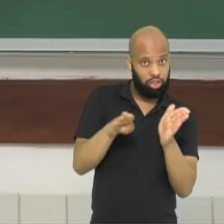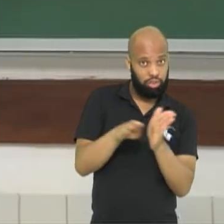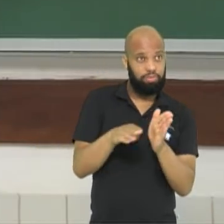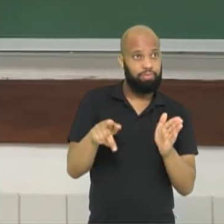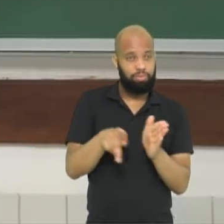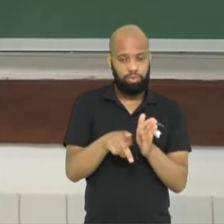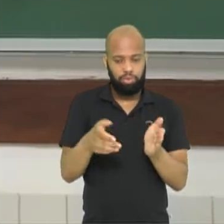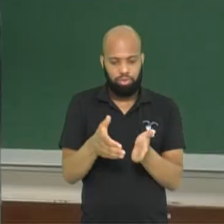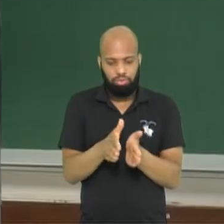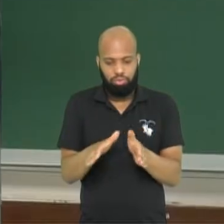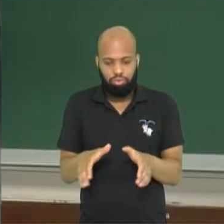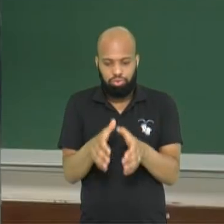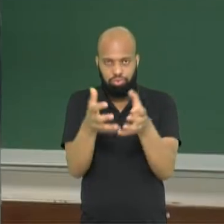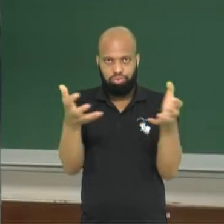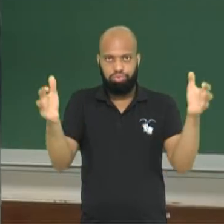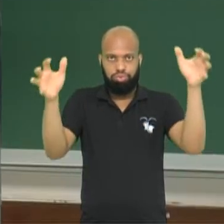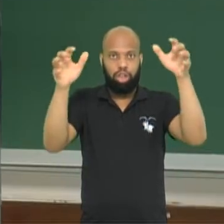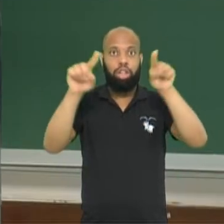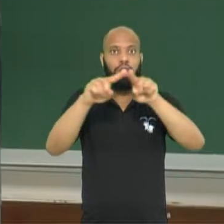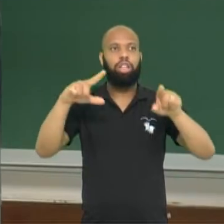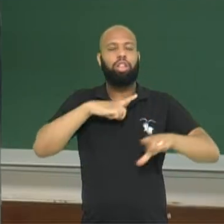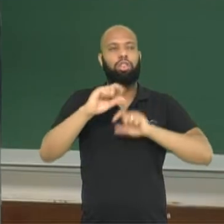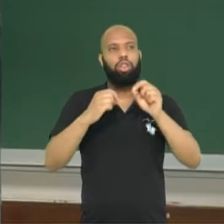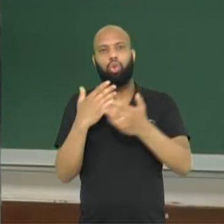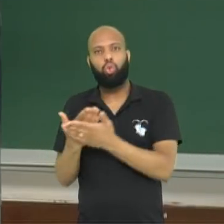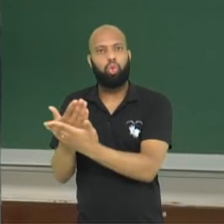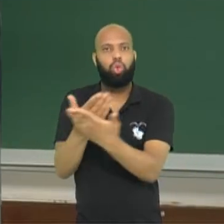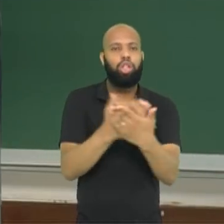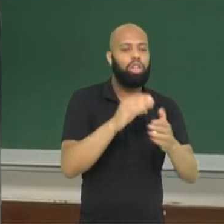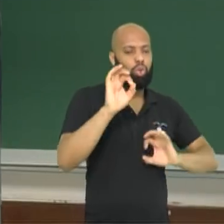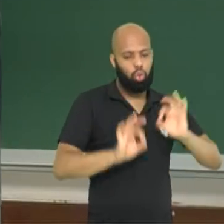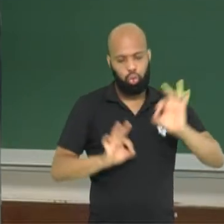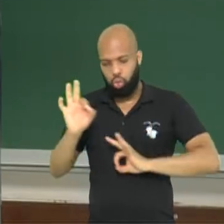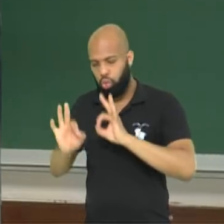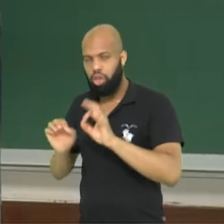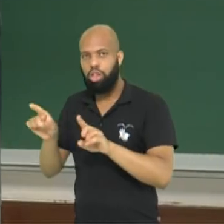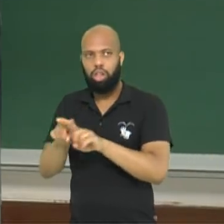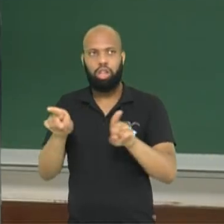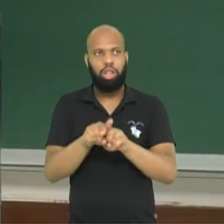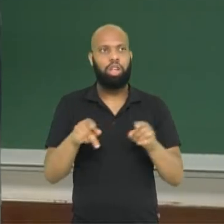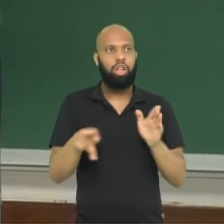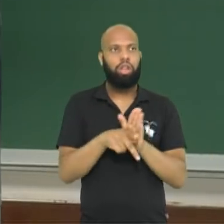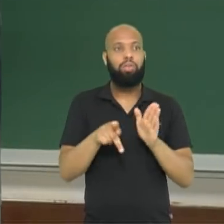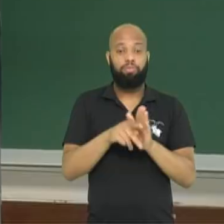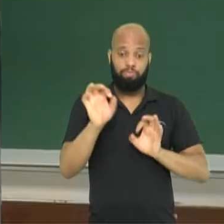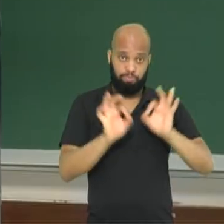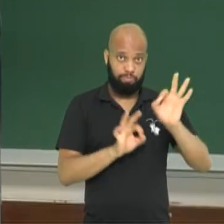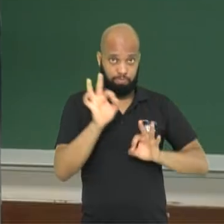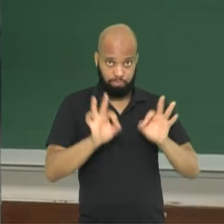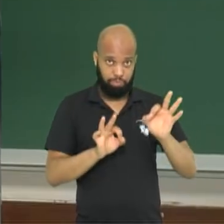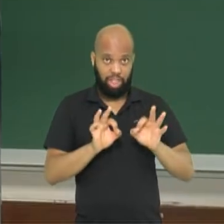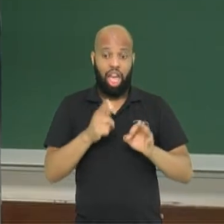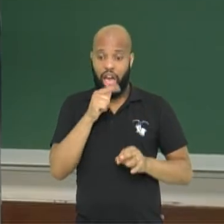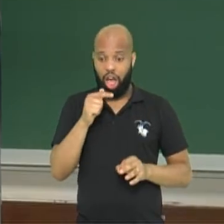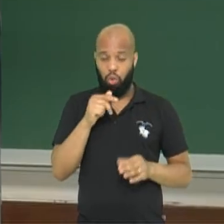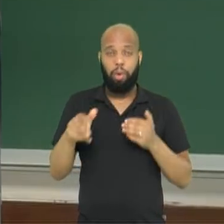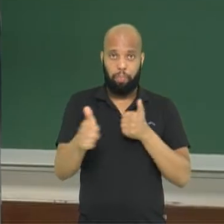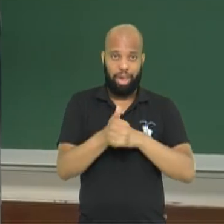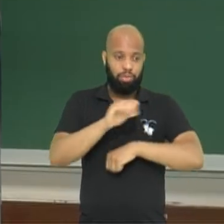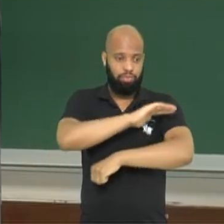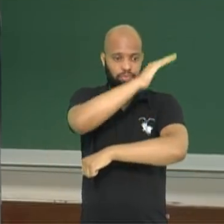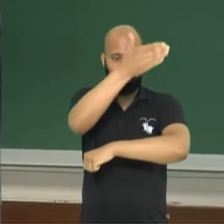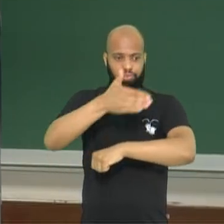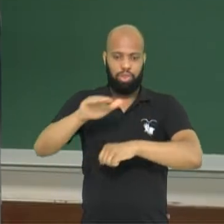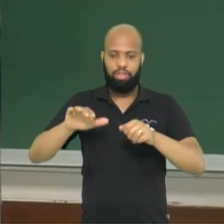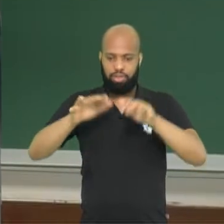foi feito todo um trabalho aqui, né, de preparação desses mananciais da serra. Como que se chegou até essa água